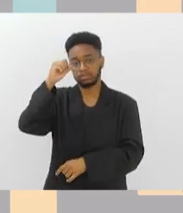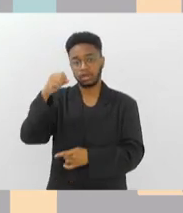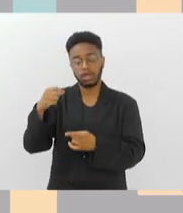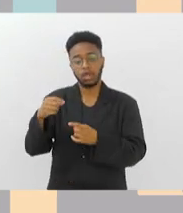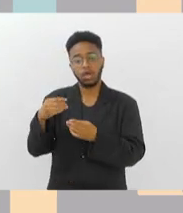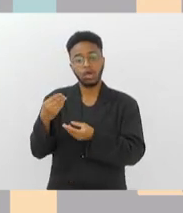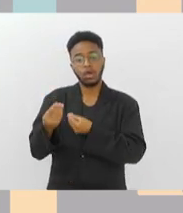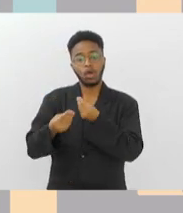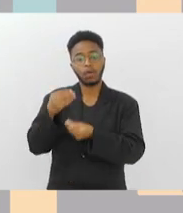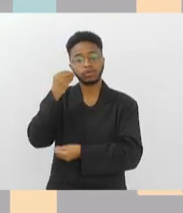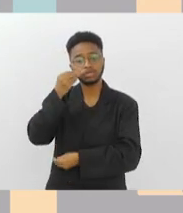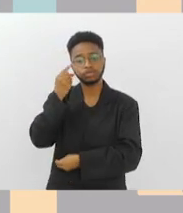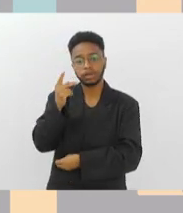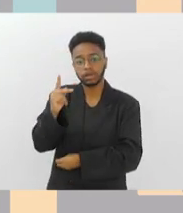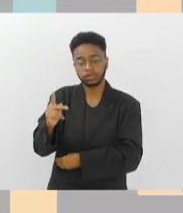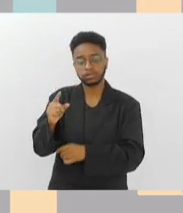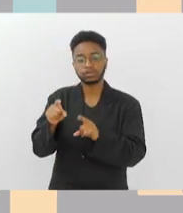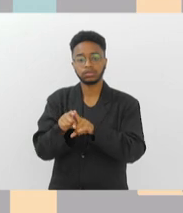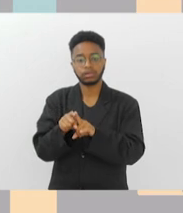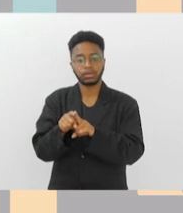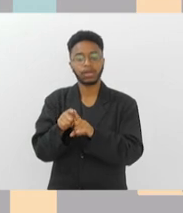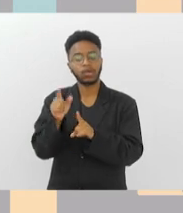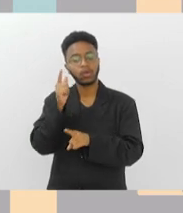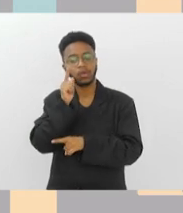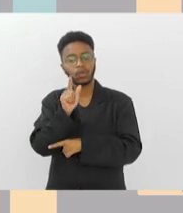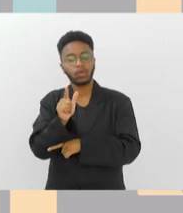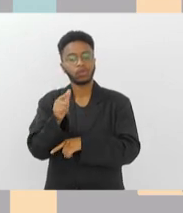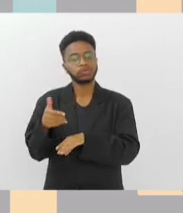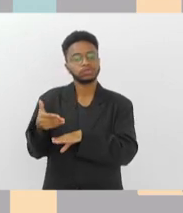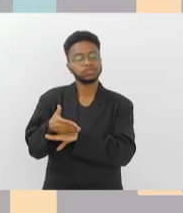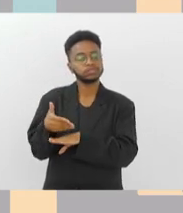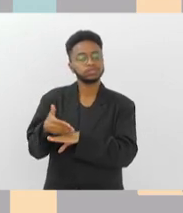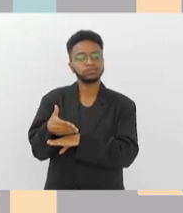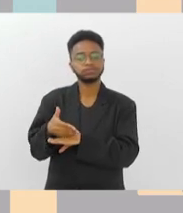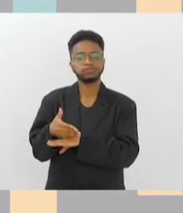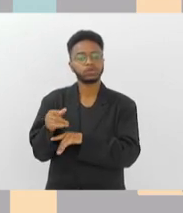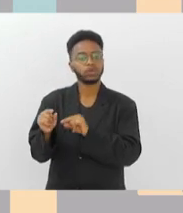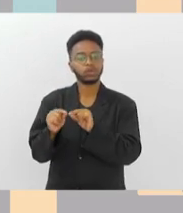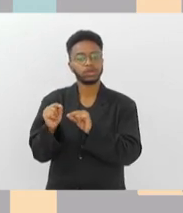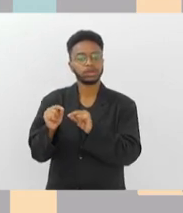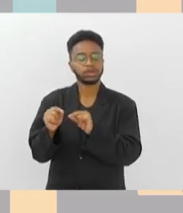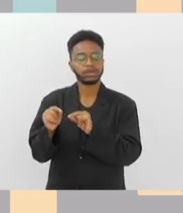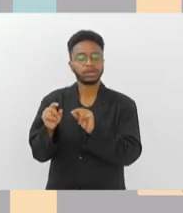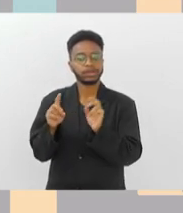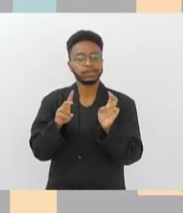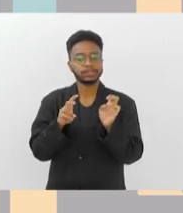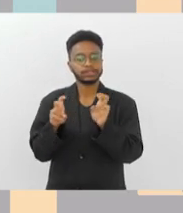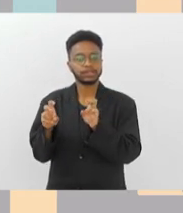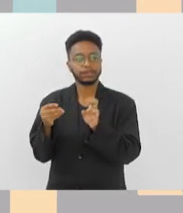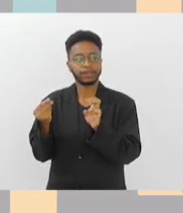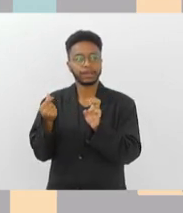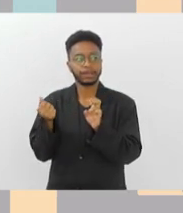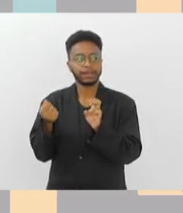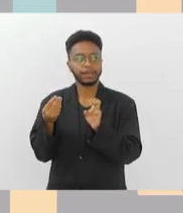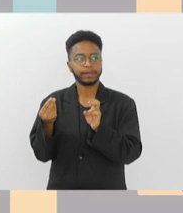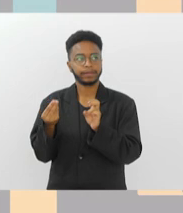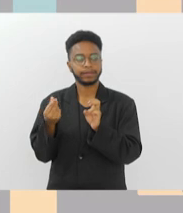suas experiências e poder enriquecer aquele que é, de alguma forma,